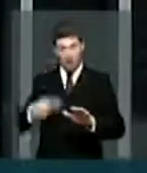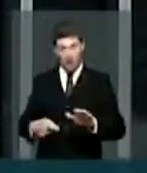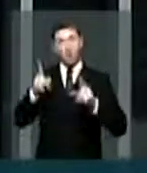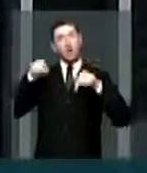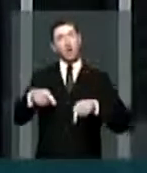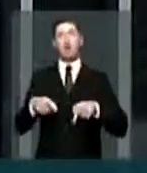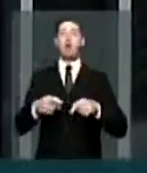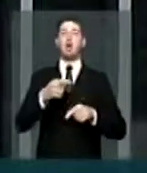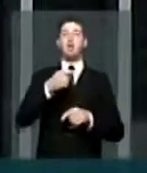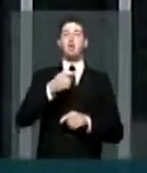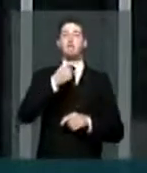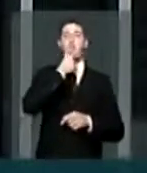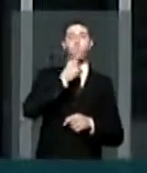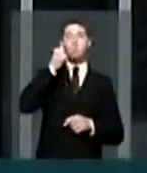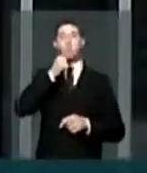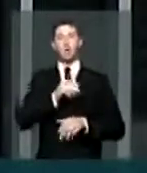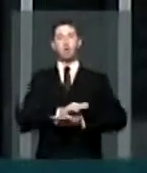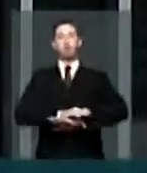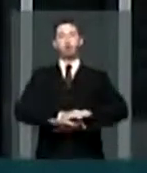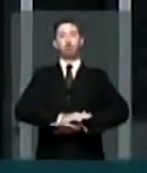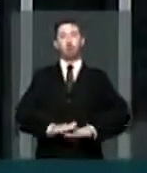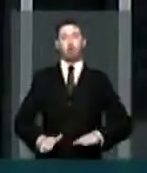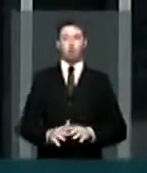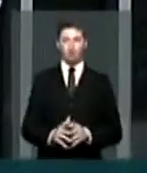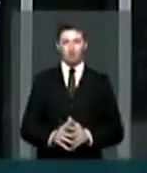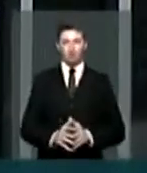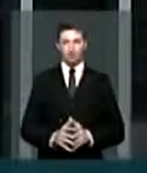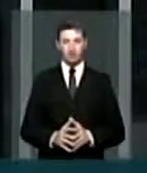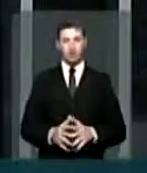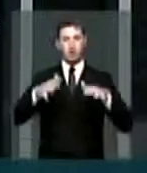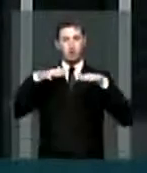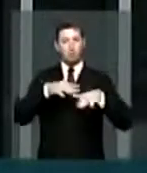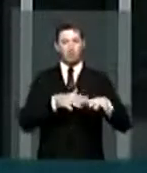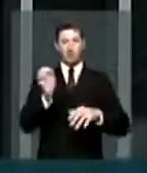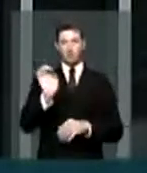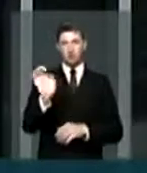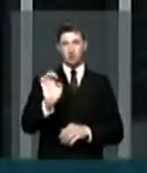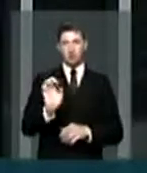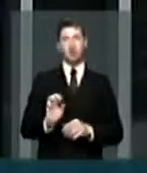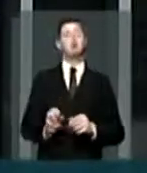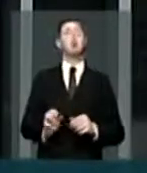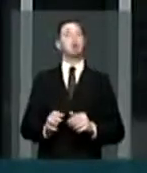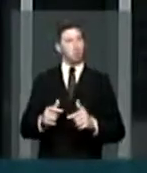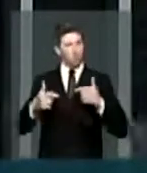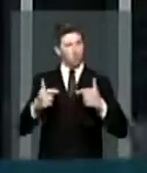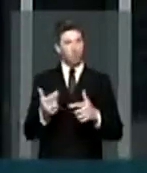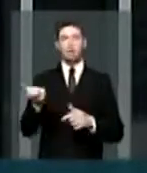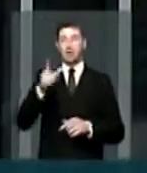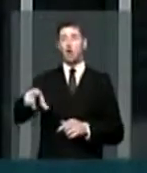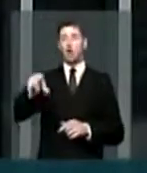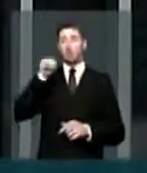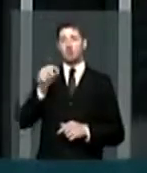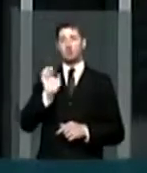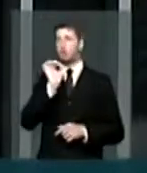nasce macho ou fêmea. Essa é a realidade. O movimento homossexual luta pelo respeito à opção sexual de